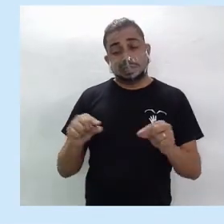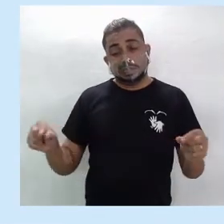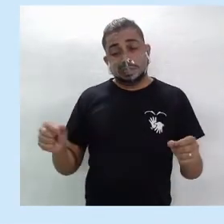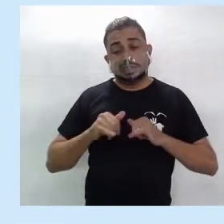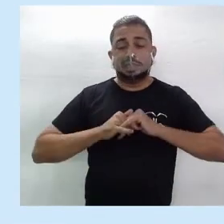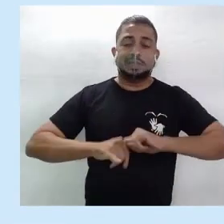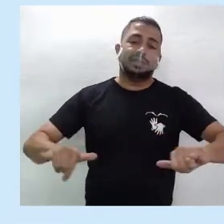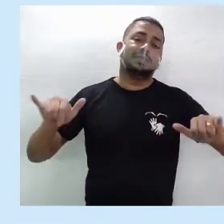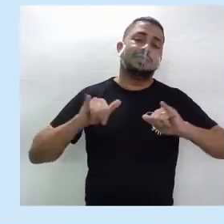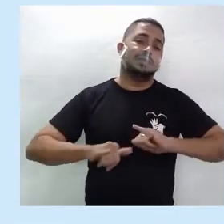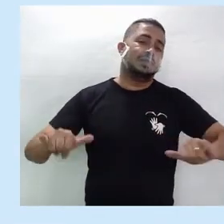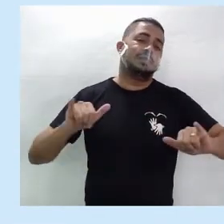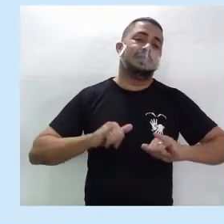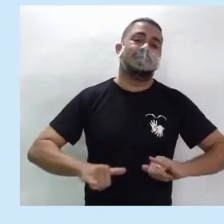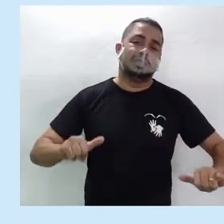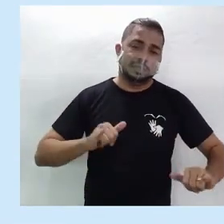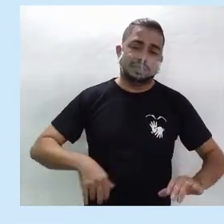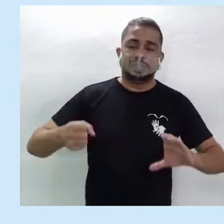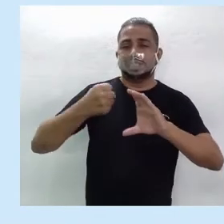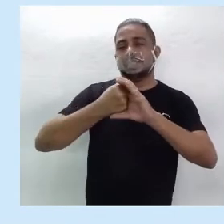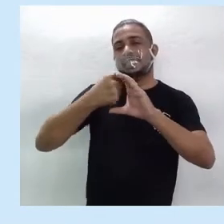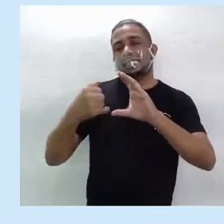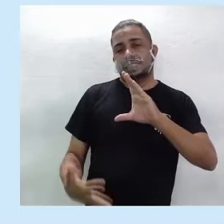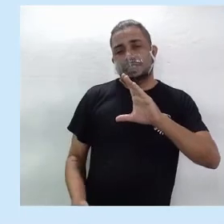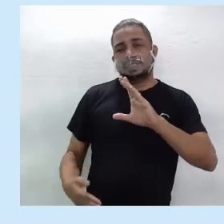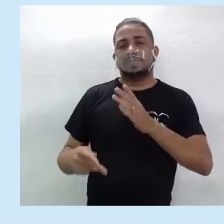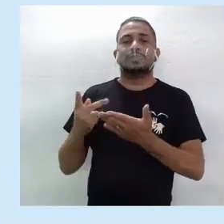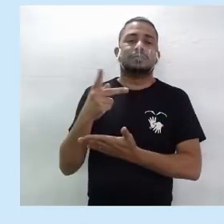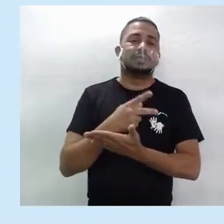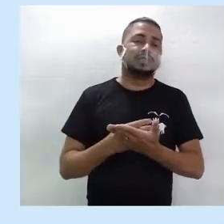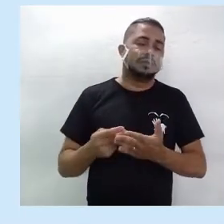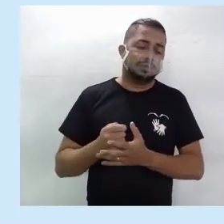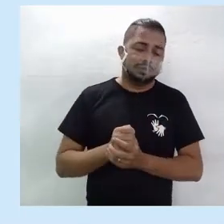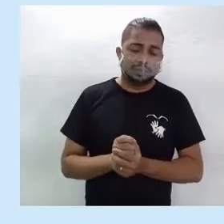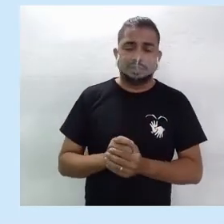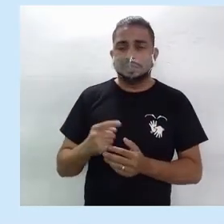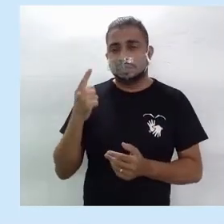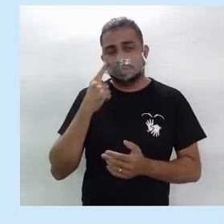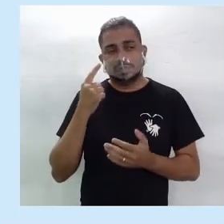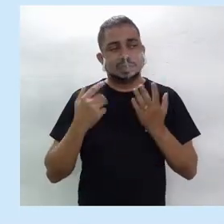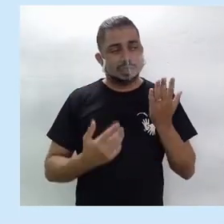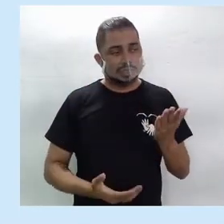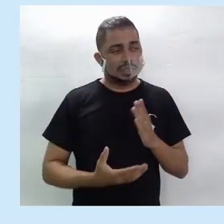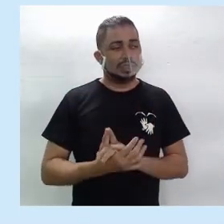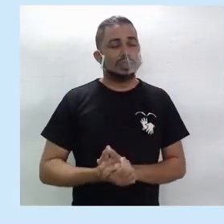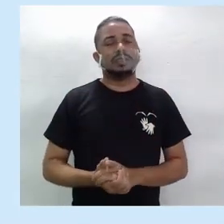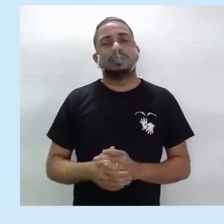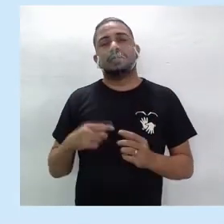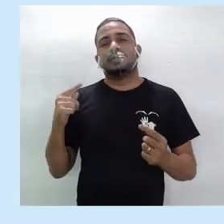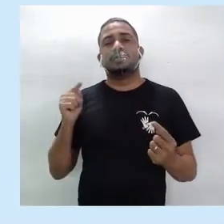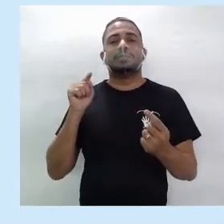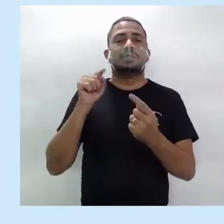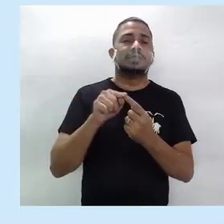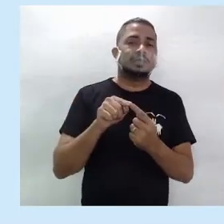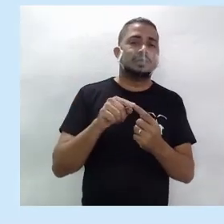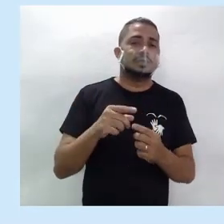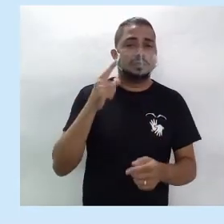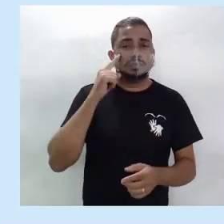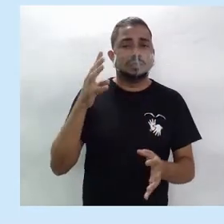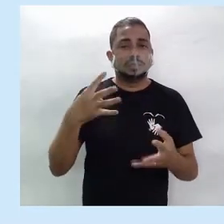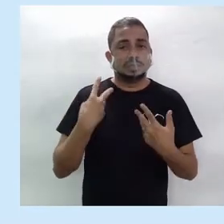as informações, as características do mapa, assim como a gente está vendo aí sobre a sua finalidade. Olha para mim,